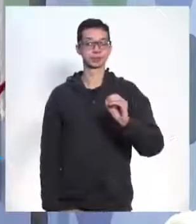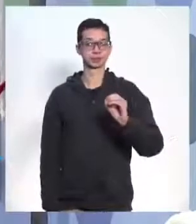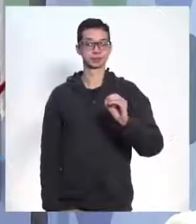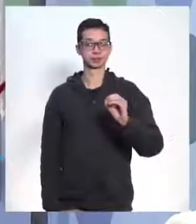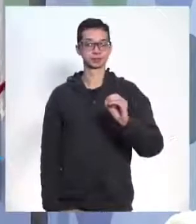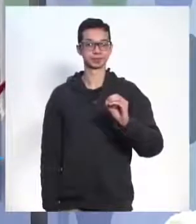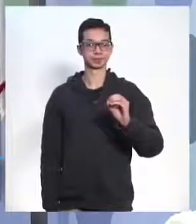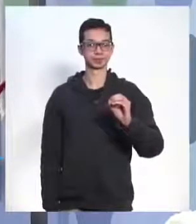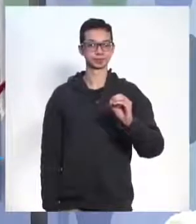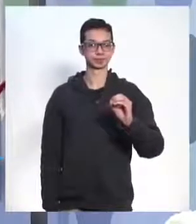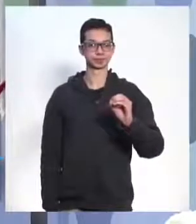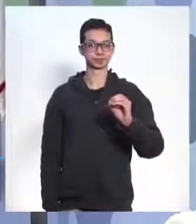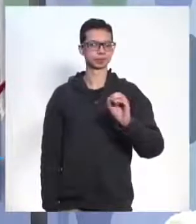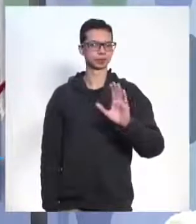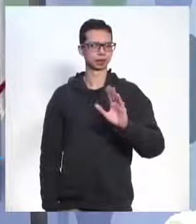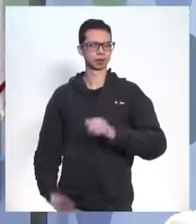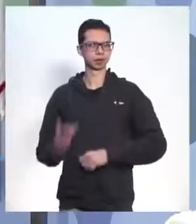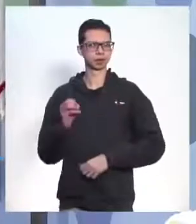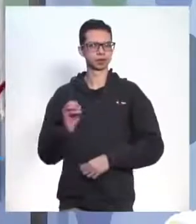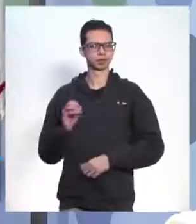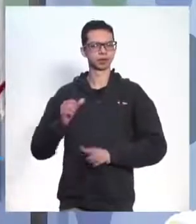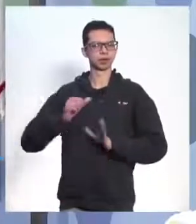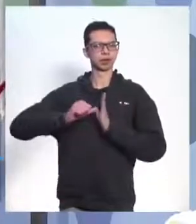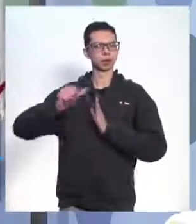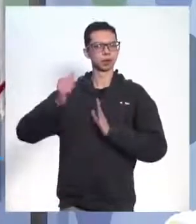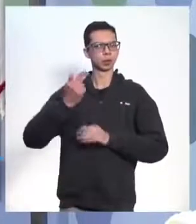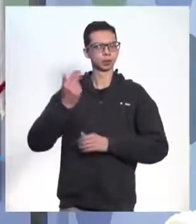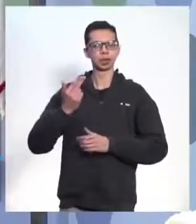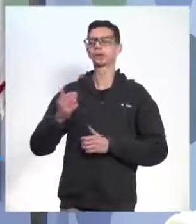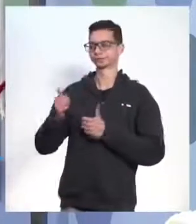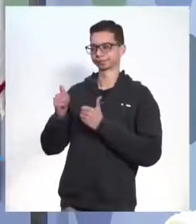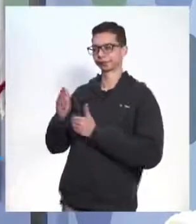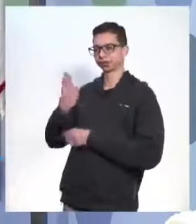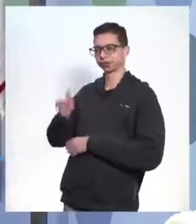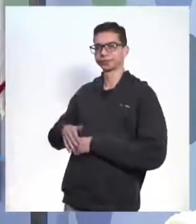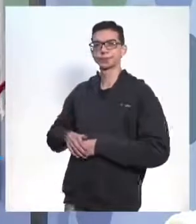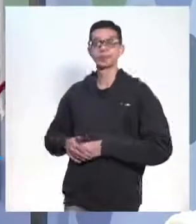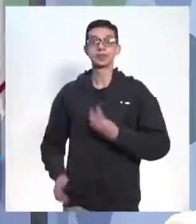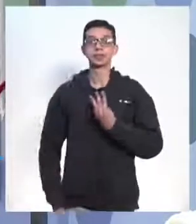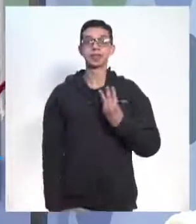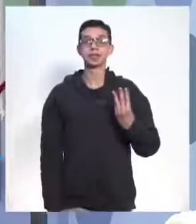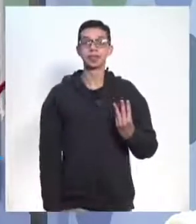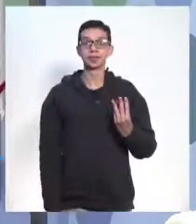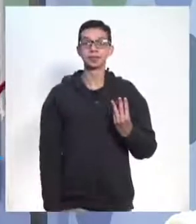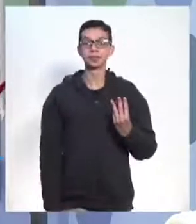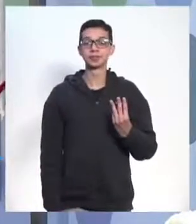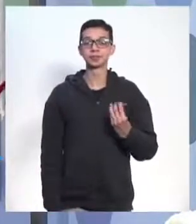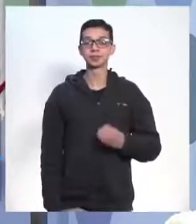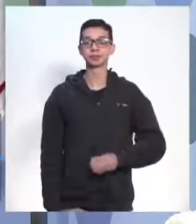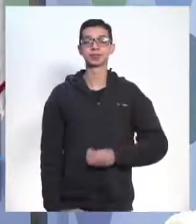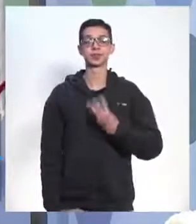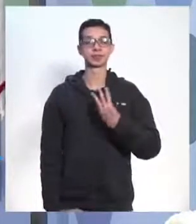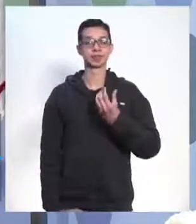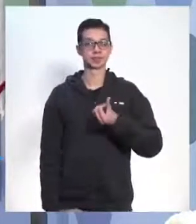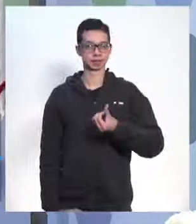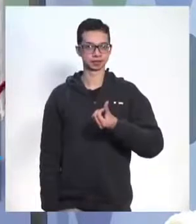Opa, o 30 não quer ficar, não. Ficou. 30. 33. 33.